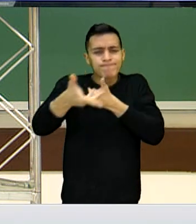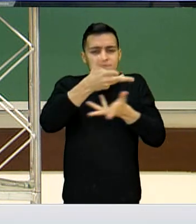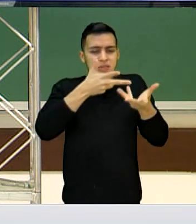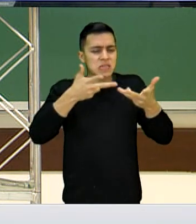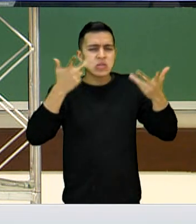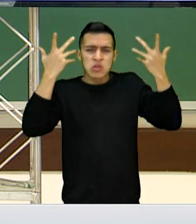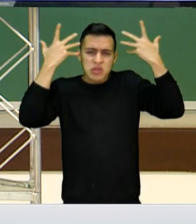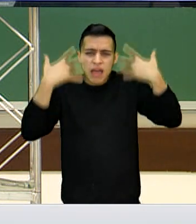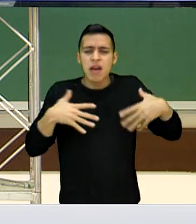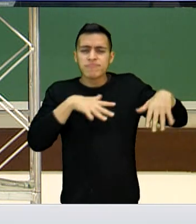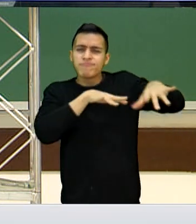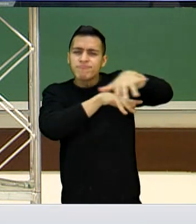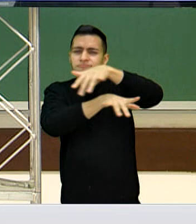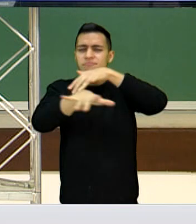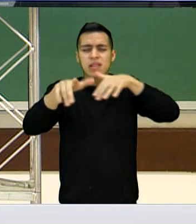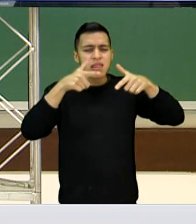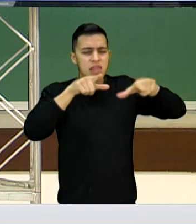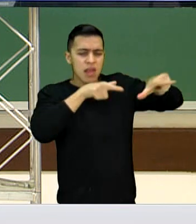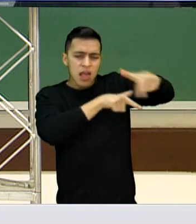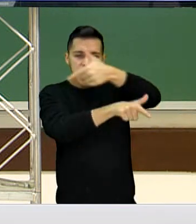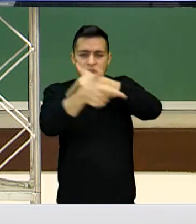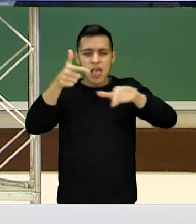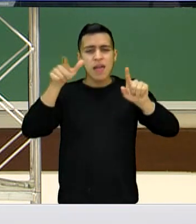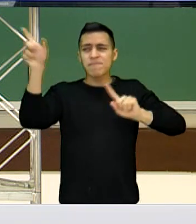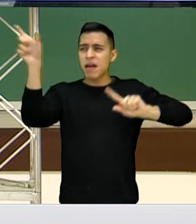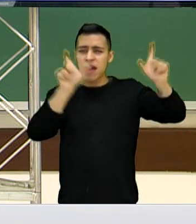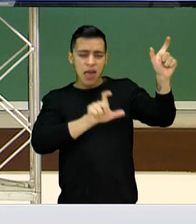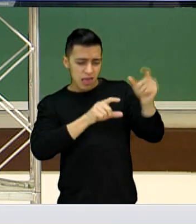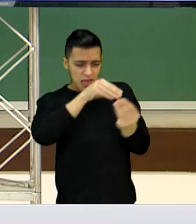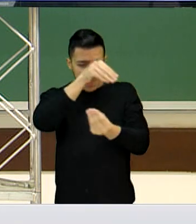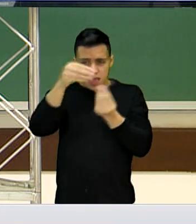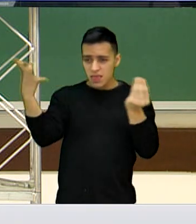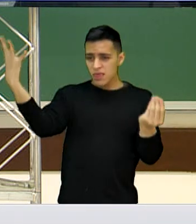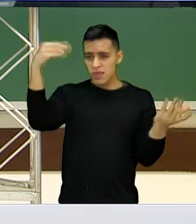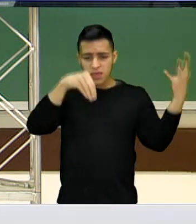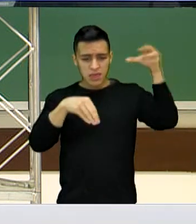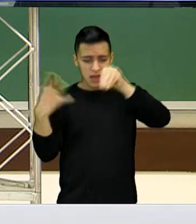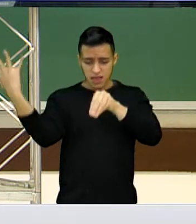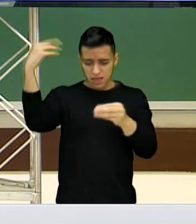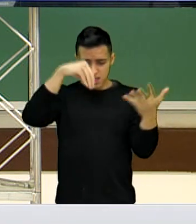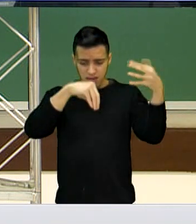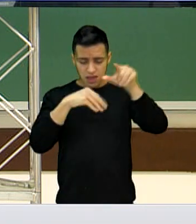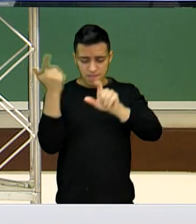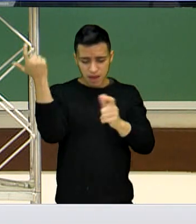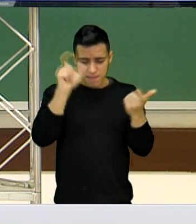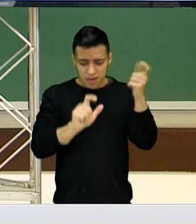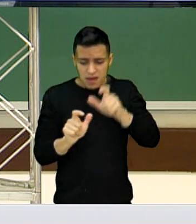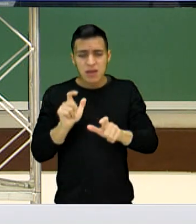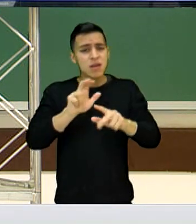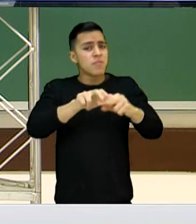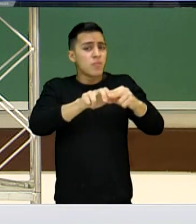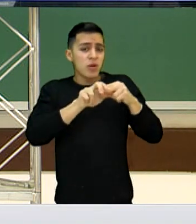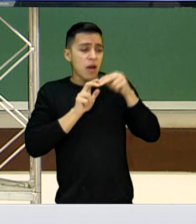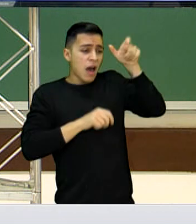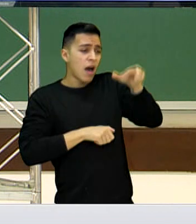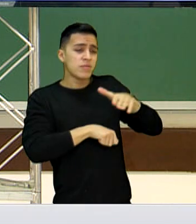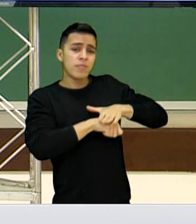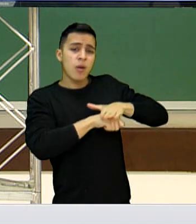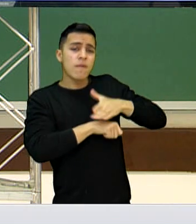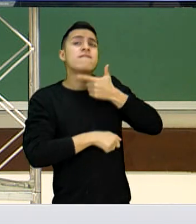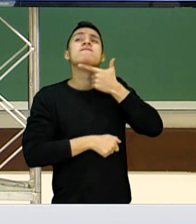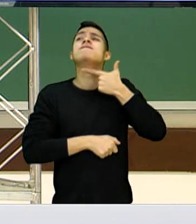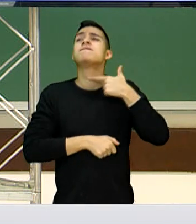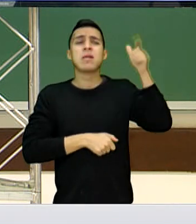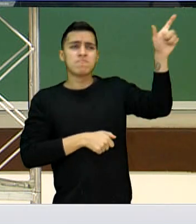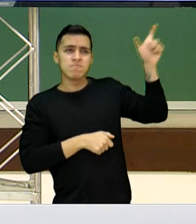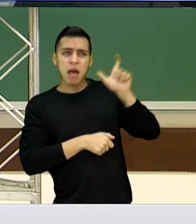fluidez, nessa dinamicidade, as palavras estrangeiras vão sendo incorporadas por vontade do próprio falante, né?